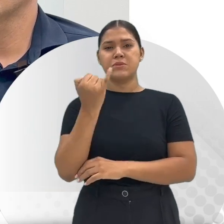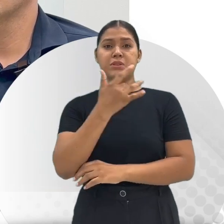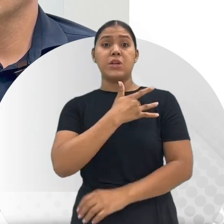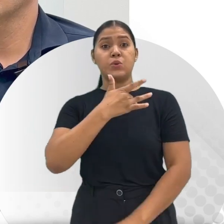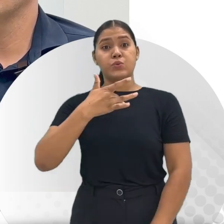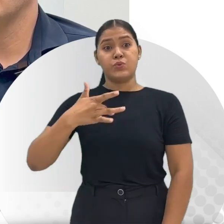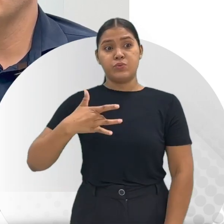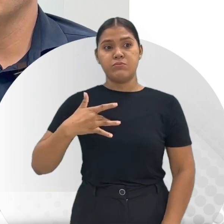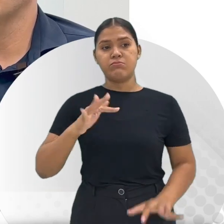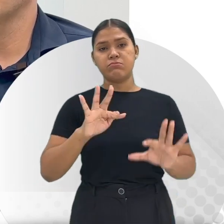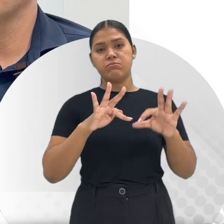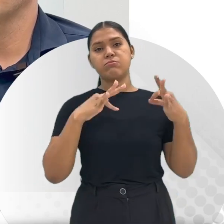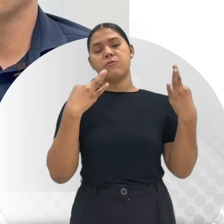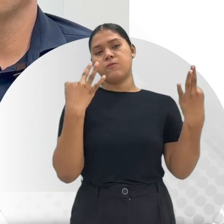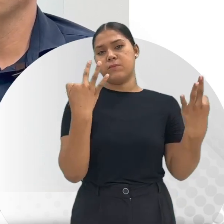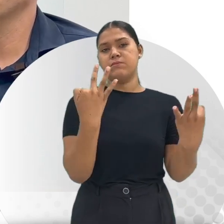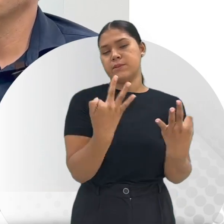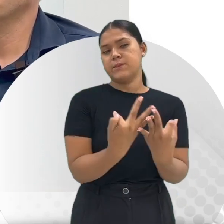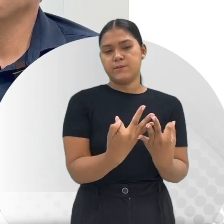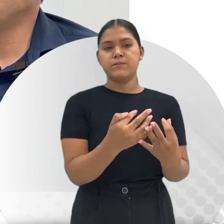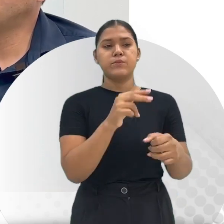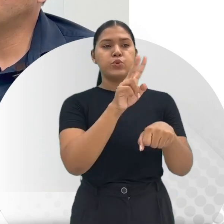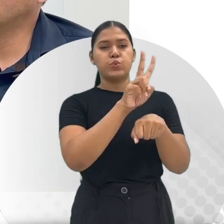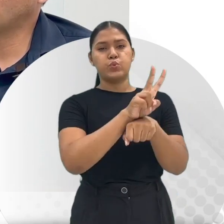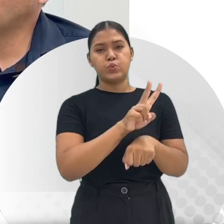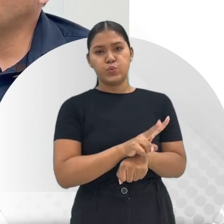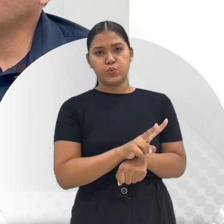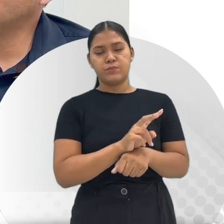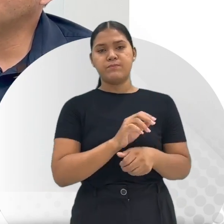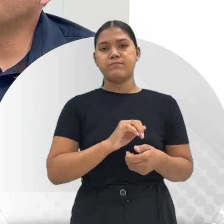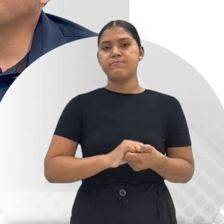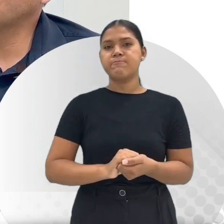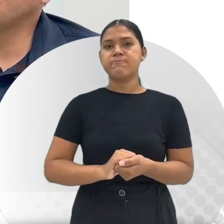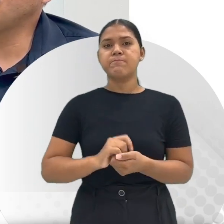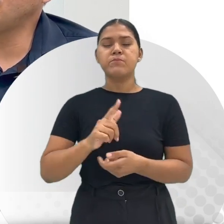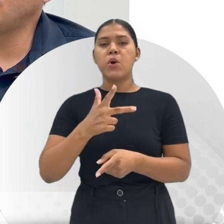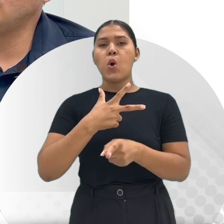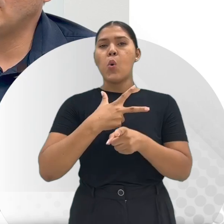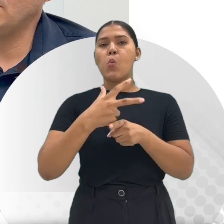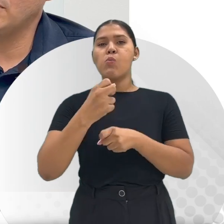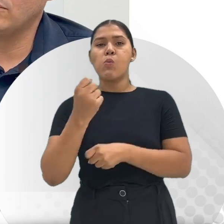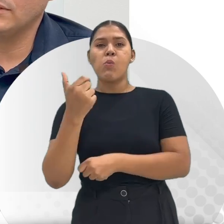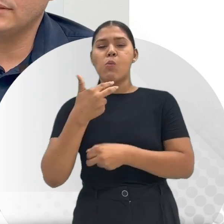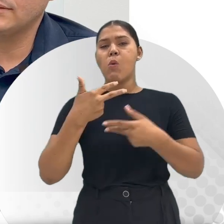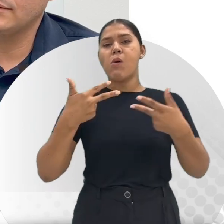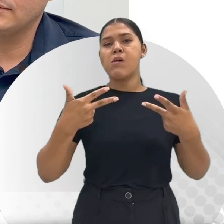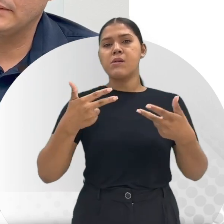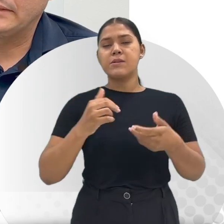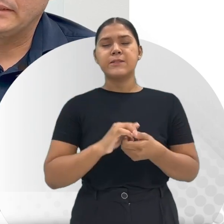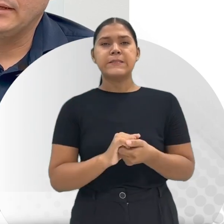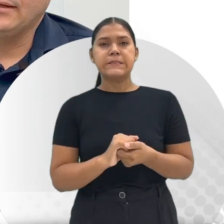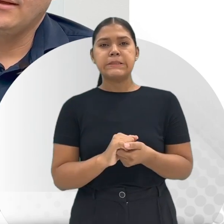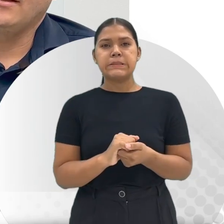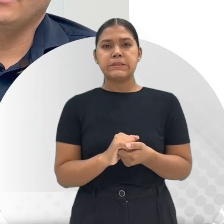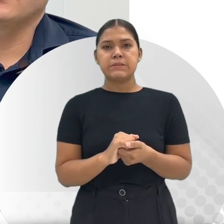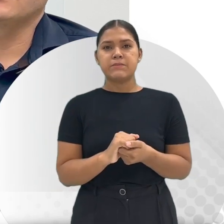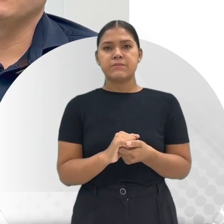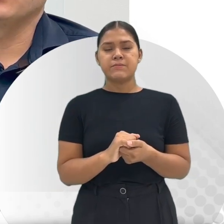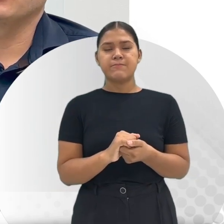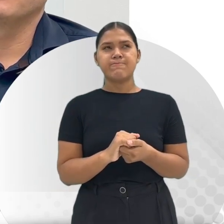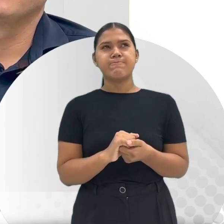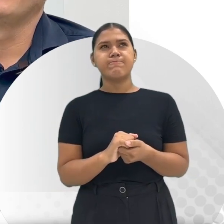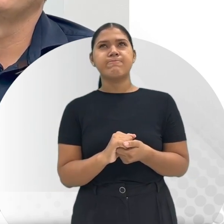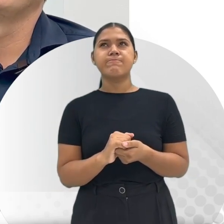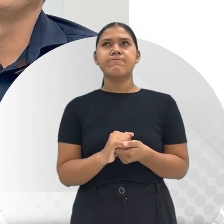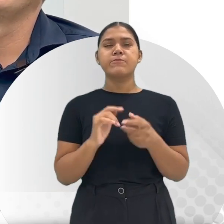dos familiares, então, Sim, nem sim. se fala, né? Uma conquista para você. Conquista. Ai,